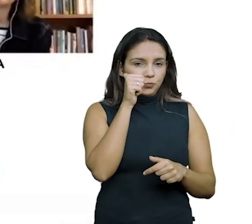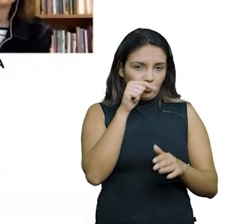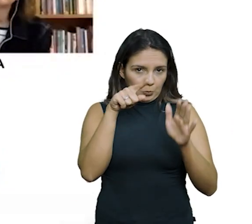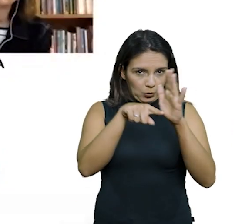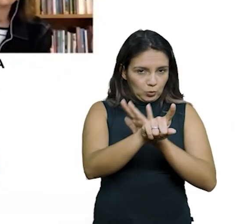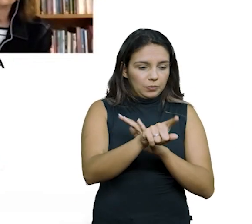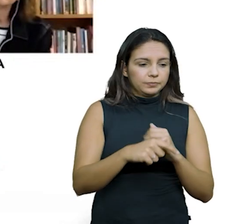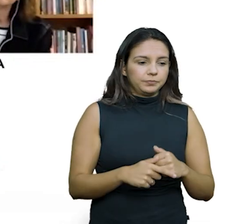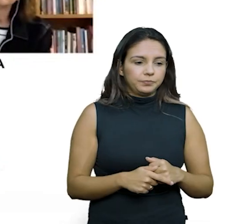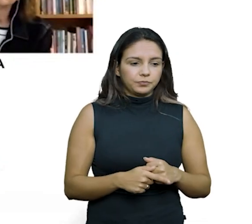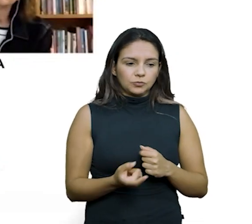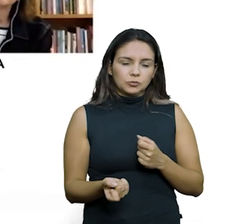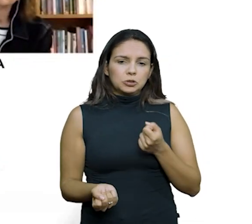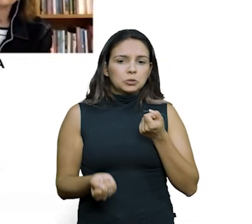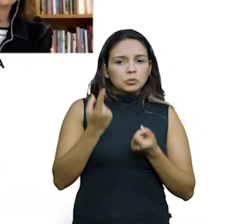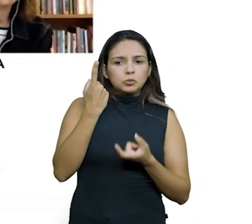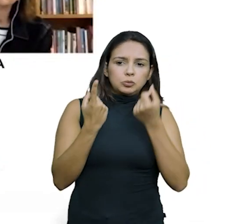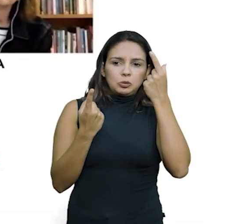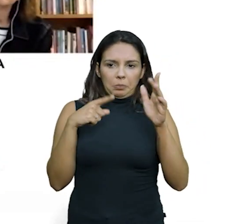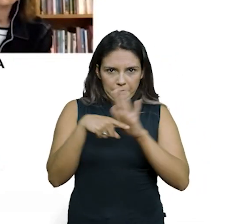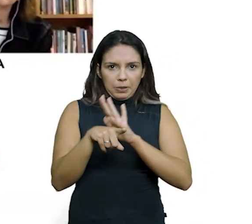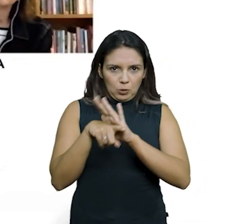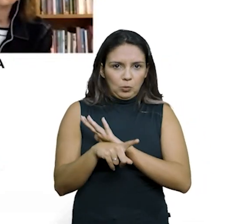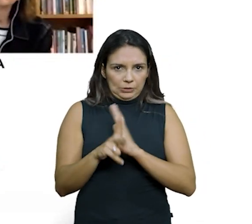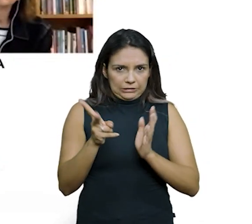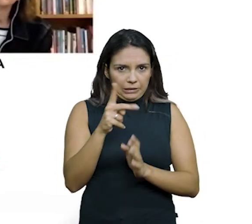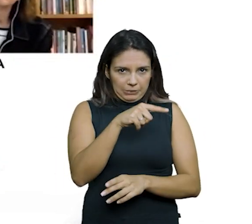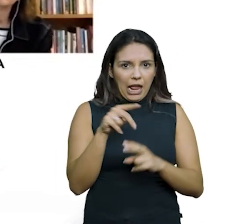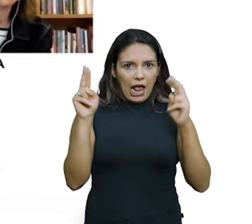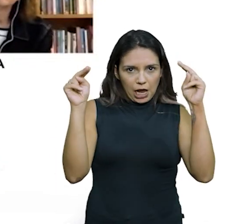Leila? Surge esse tipo de indagação?